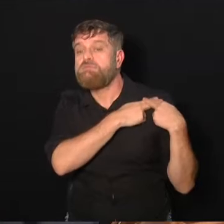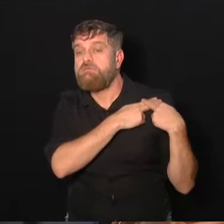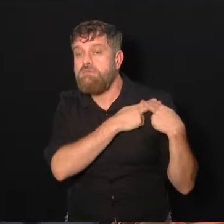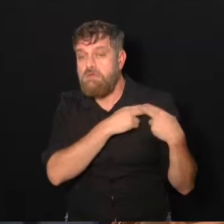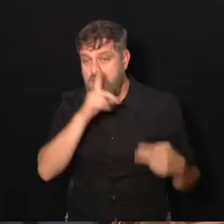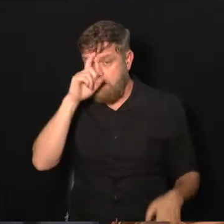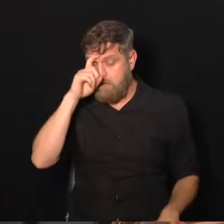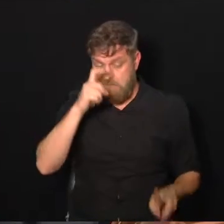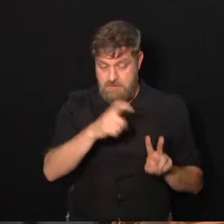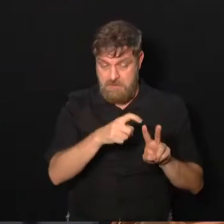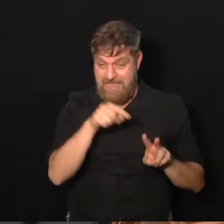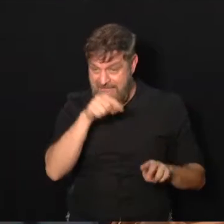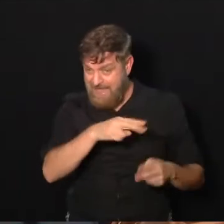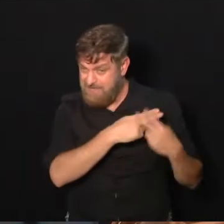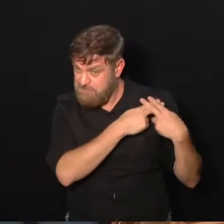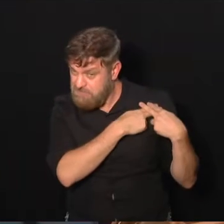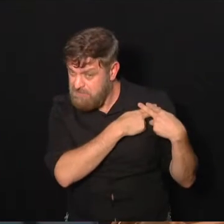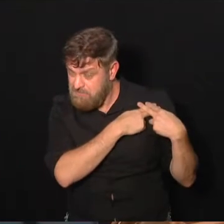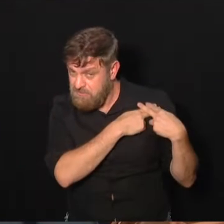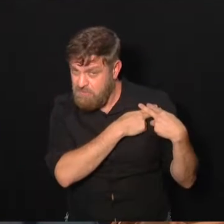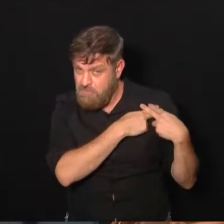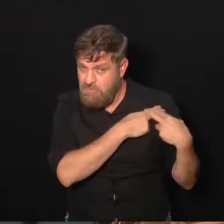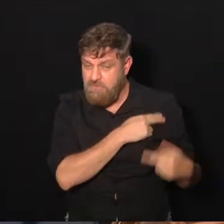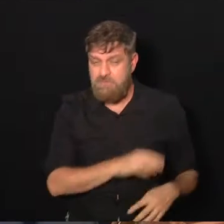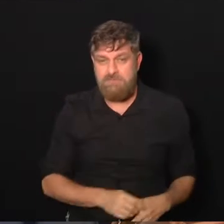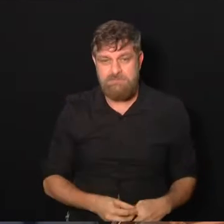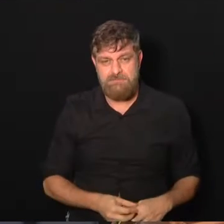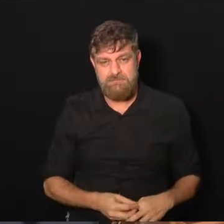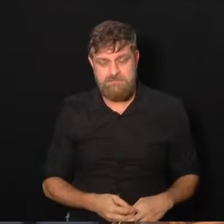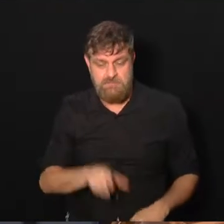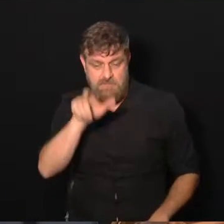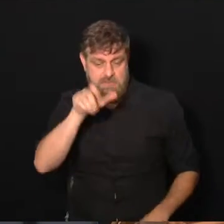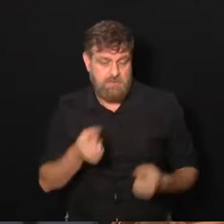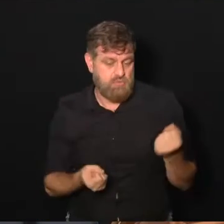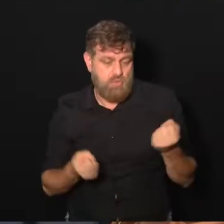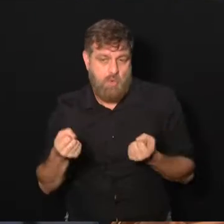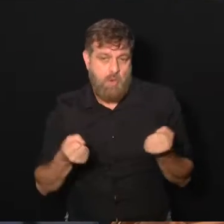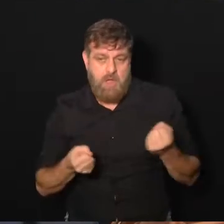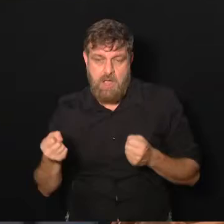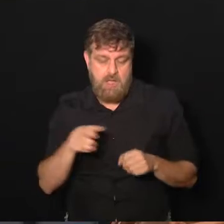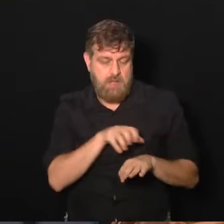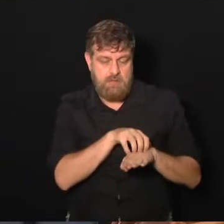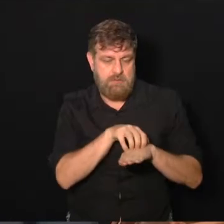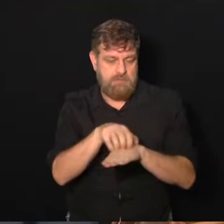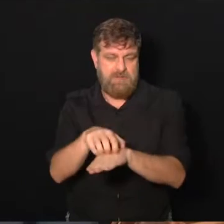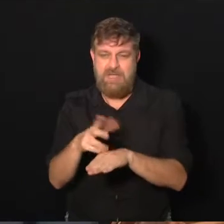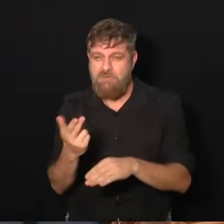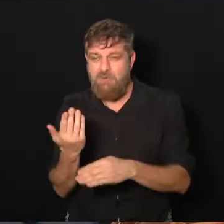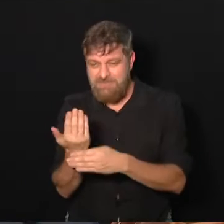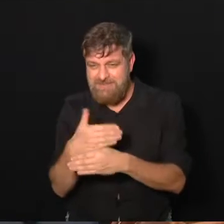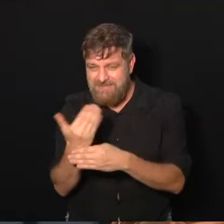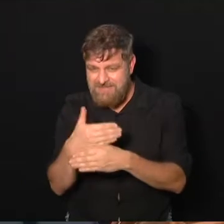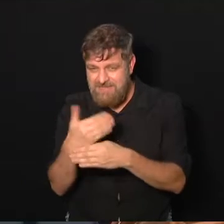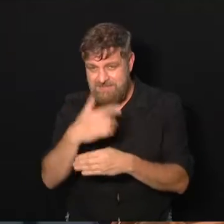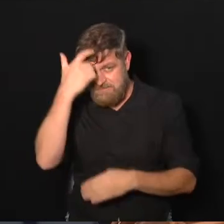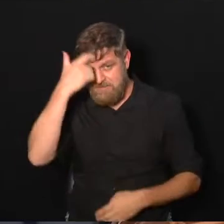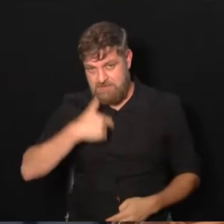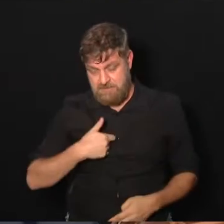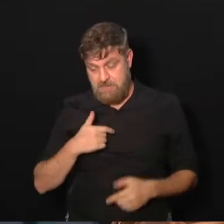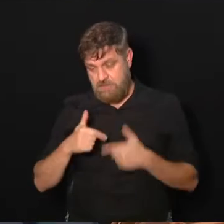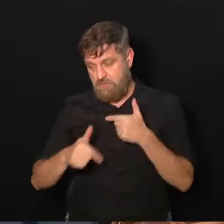teria uma responsabilização por entregar um animal para um transporte, né, um táxi pet, que é o que eu